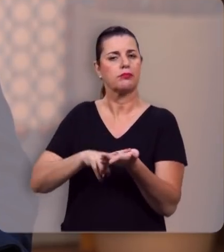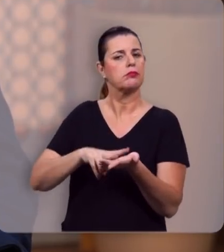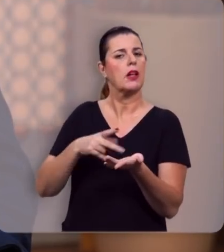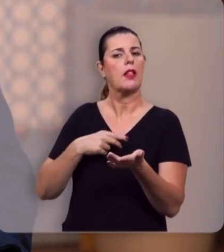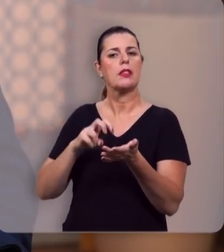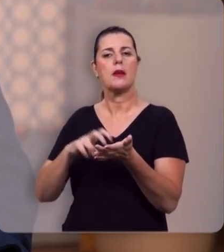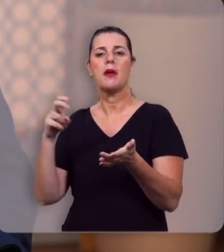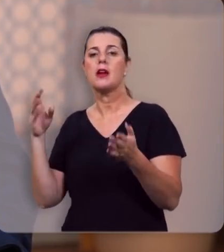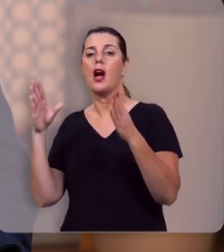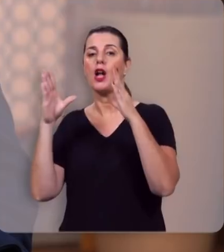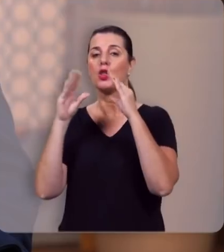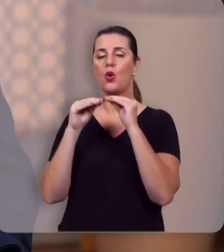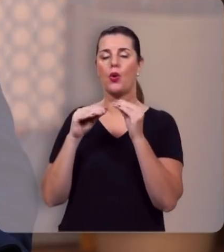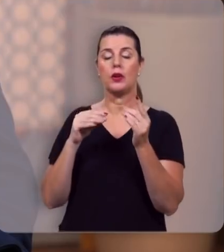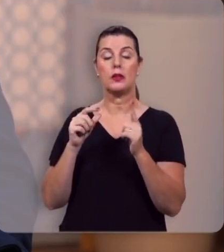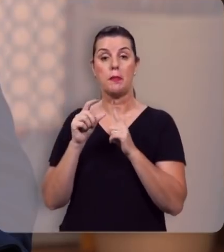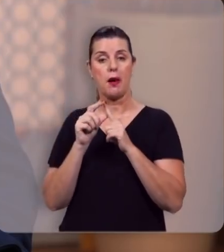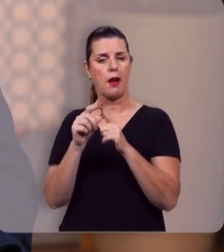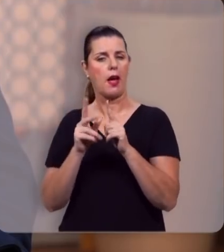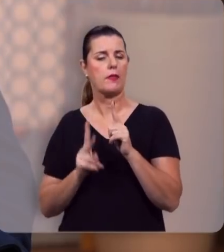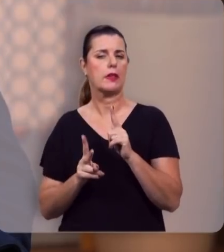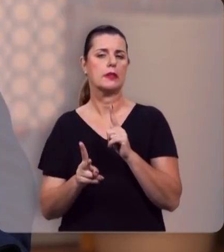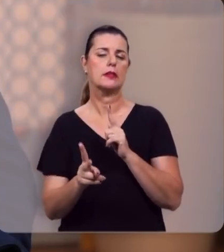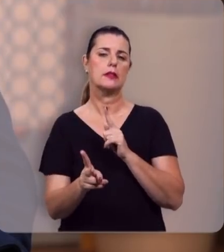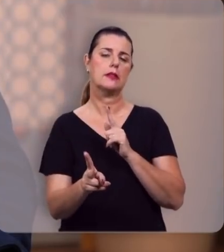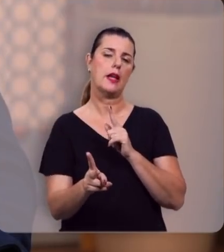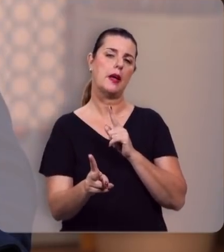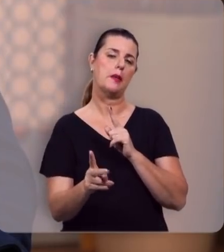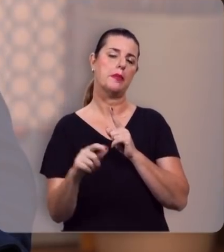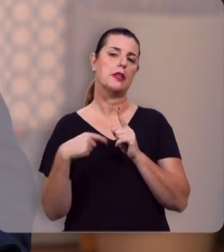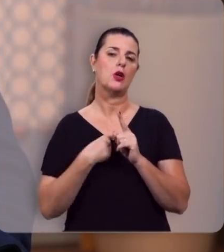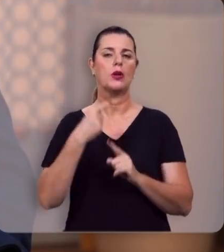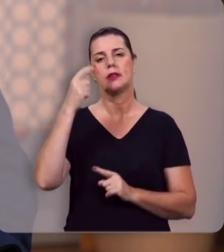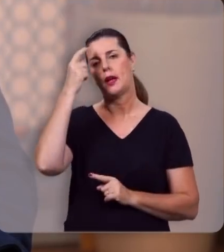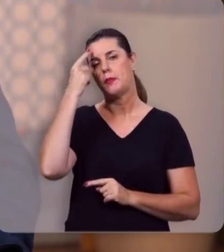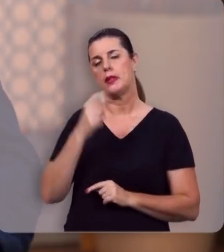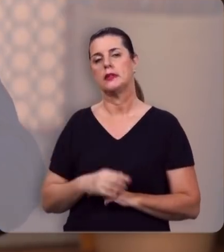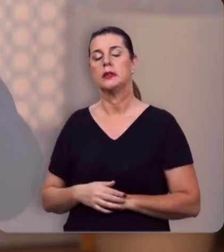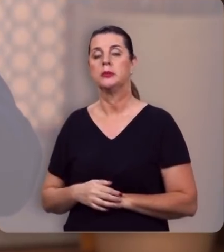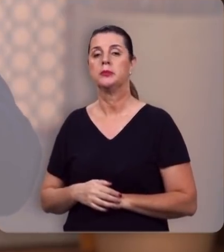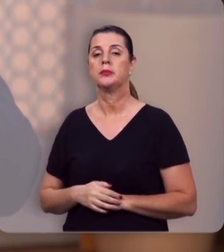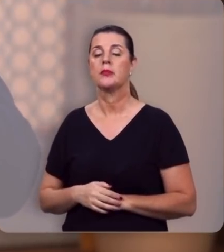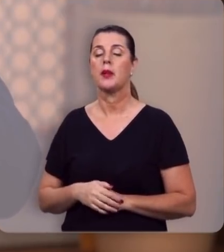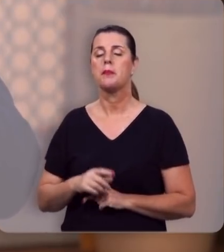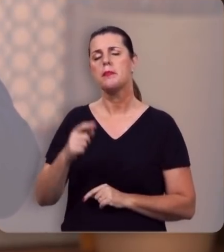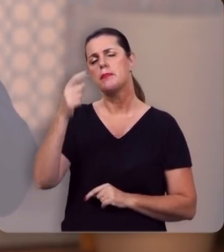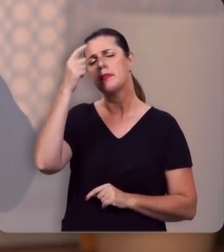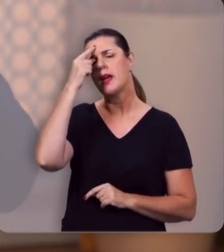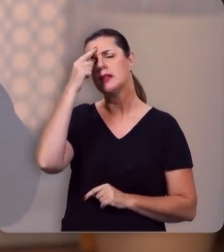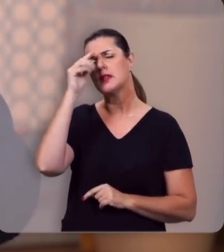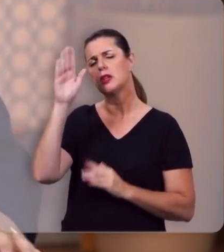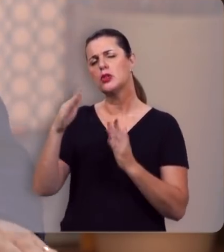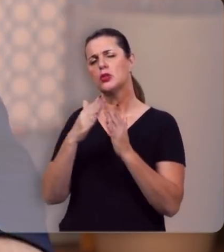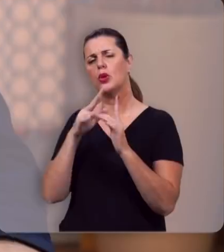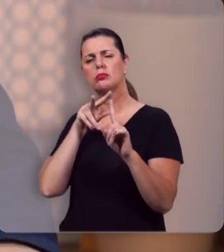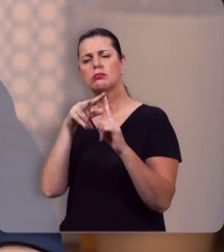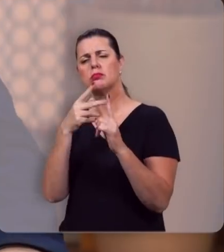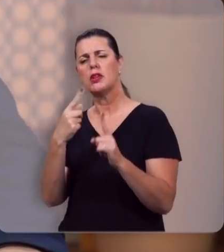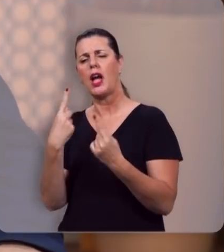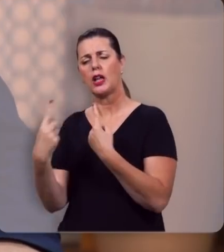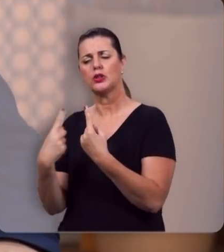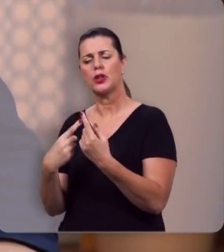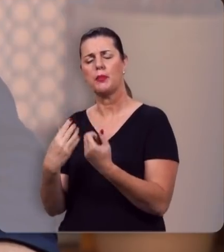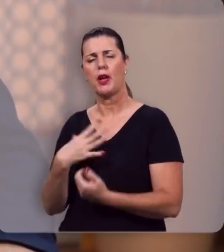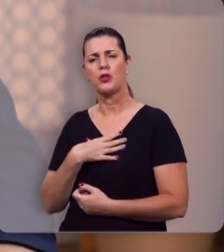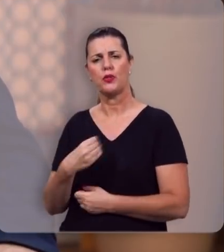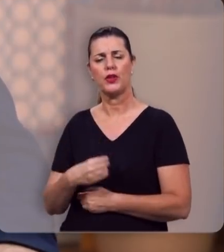de manhã, de noite. A palavra tem que estar como frontal na nossa cabeça. Mas pensando em toda essa perspectiva desse relacionamento,